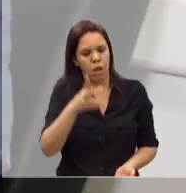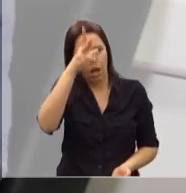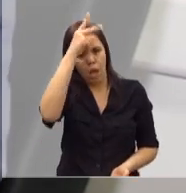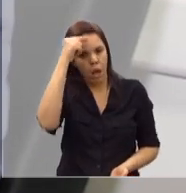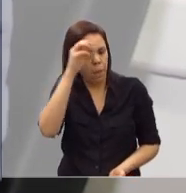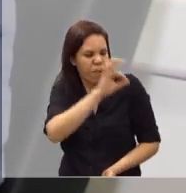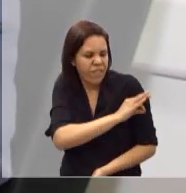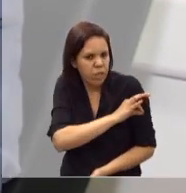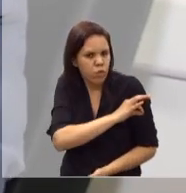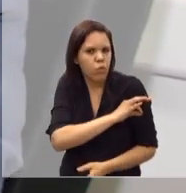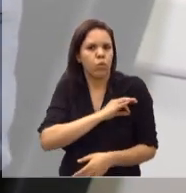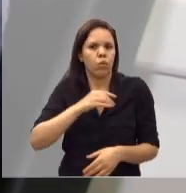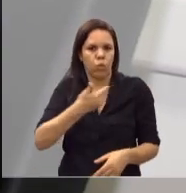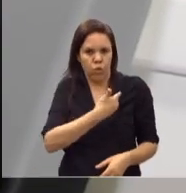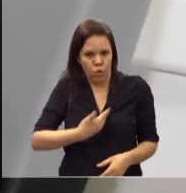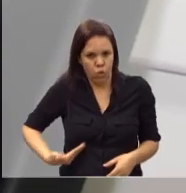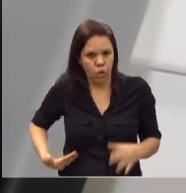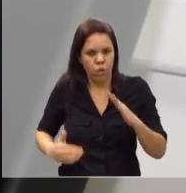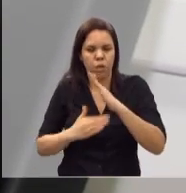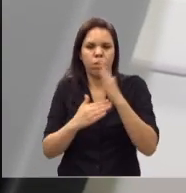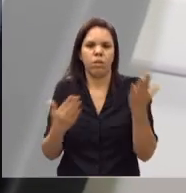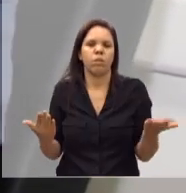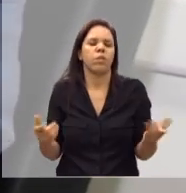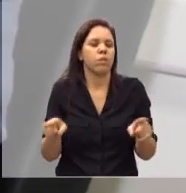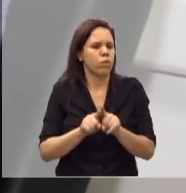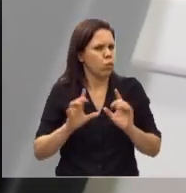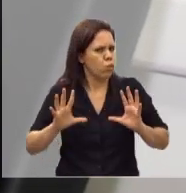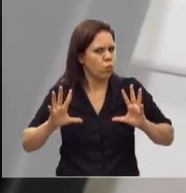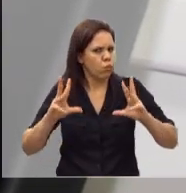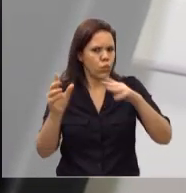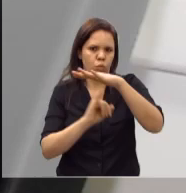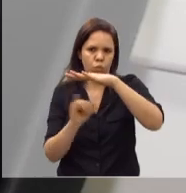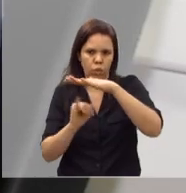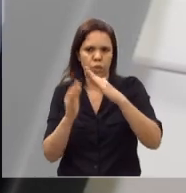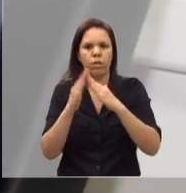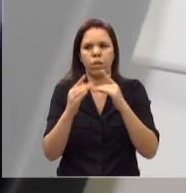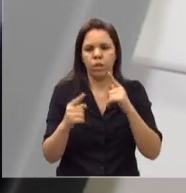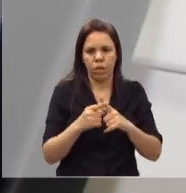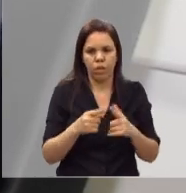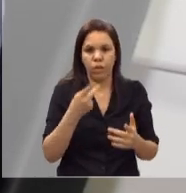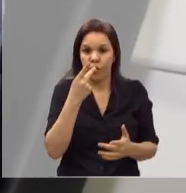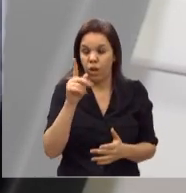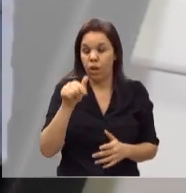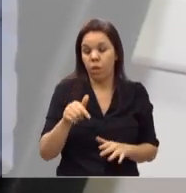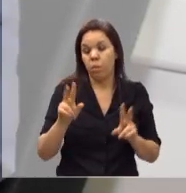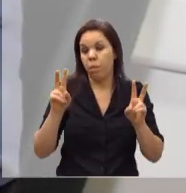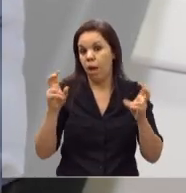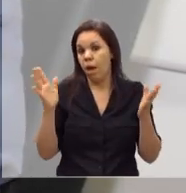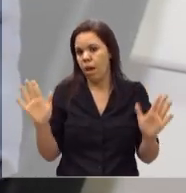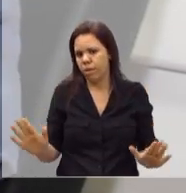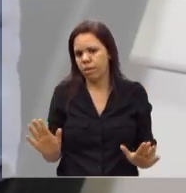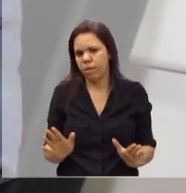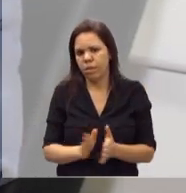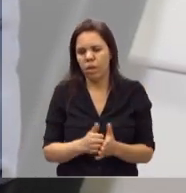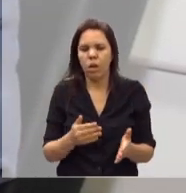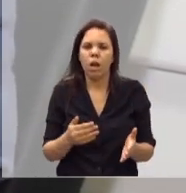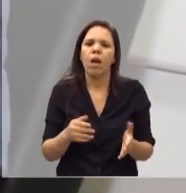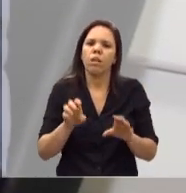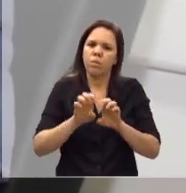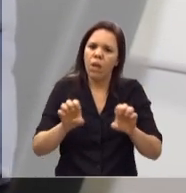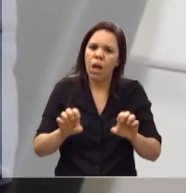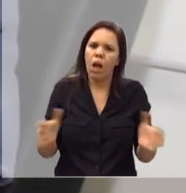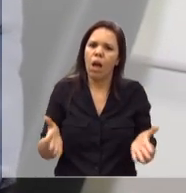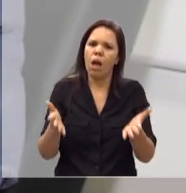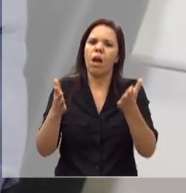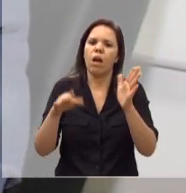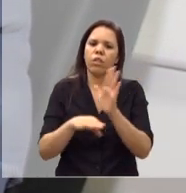prefeitura, o legislativo e todas as entidades, né? No caso de igreja, eu estou mencionando igrejas aí, porque as igrejas, além de evangelizar, elas têm um